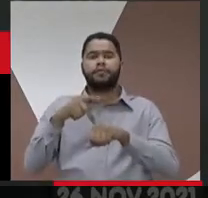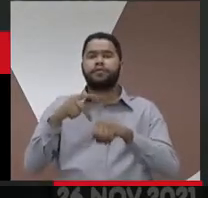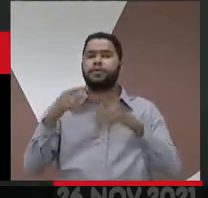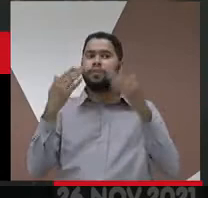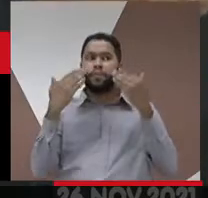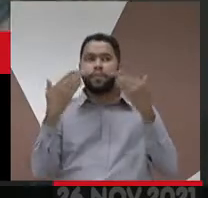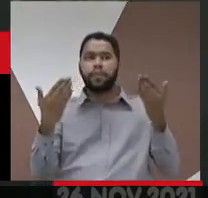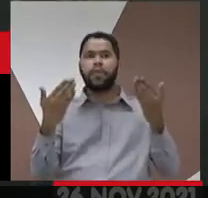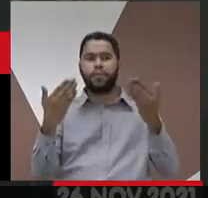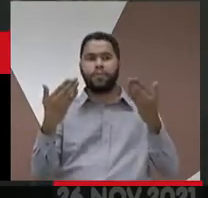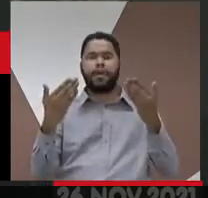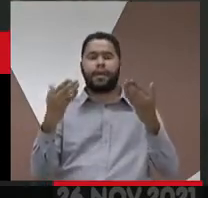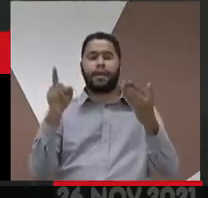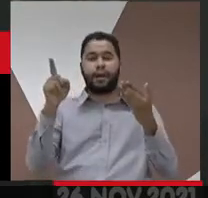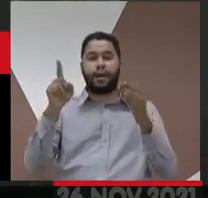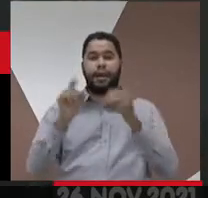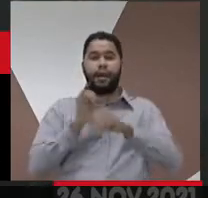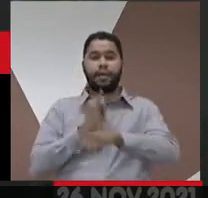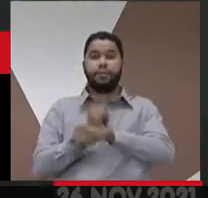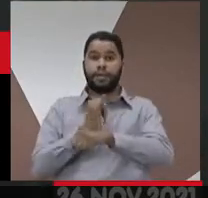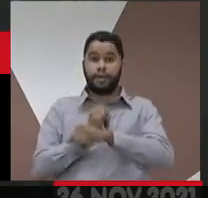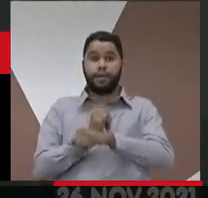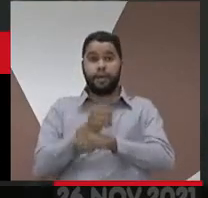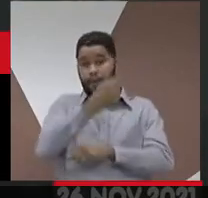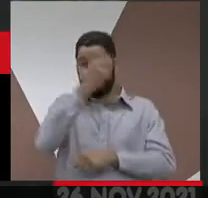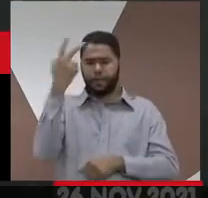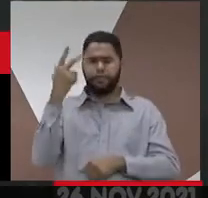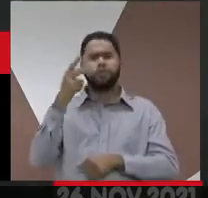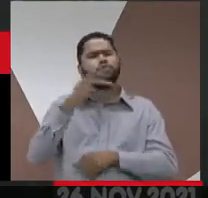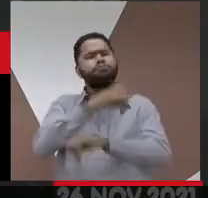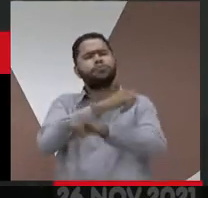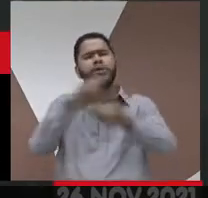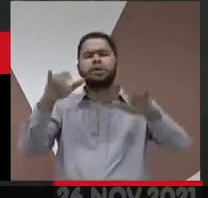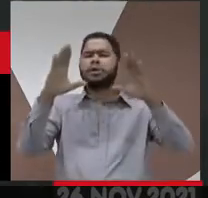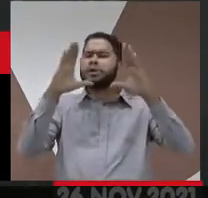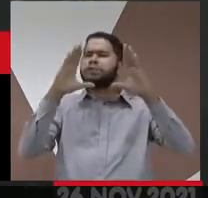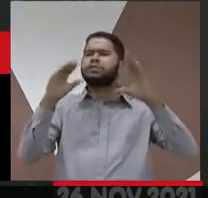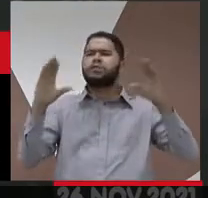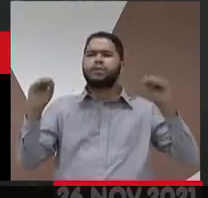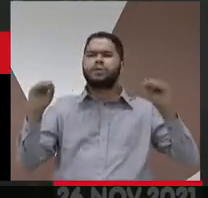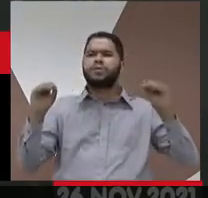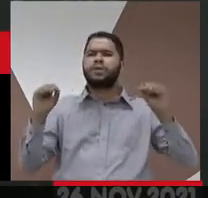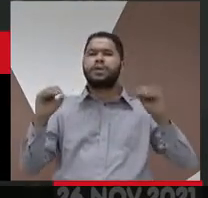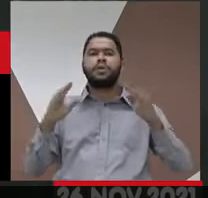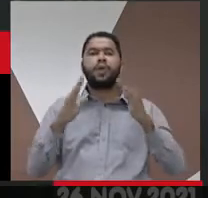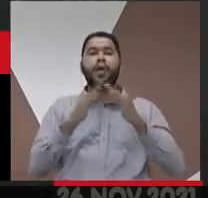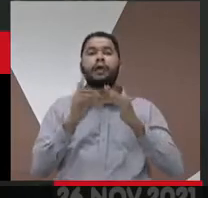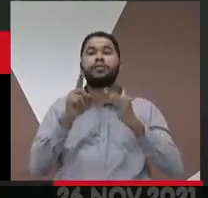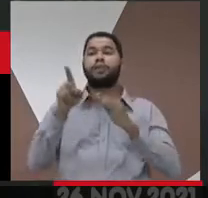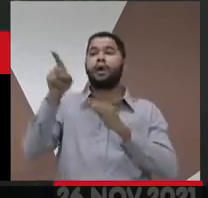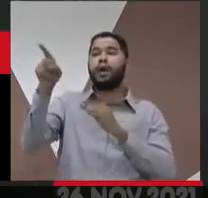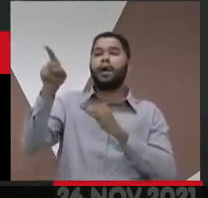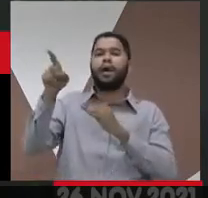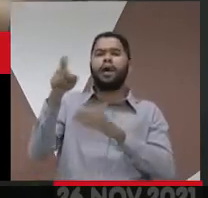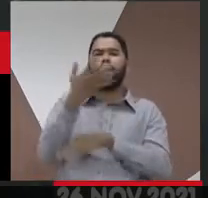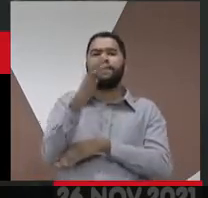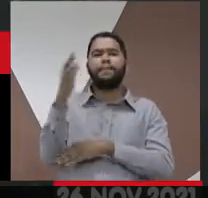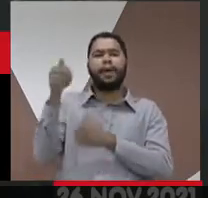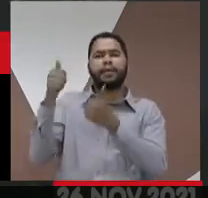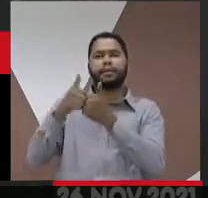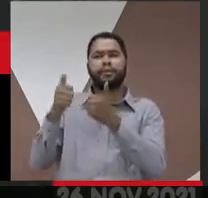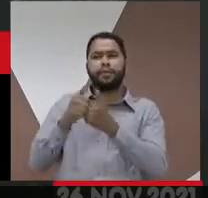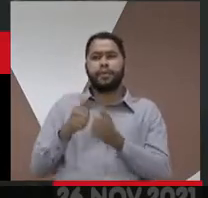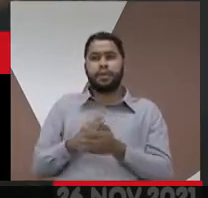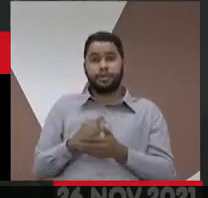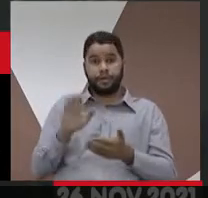que a prefeitura assegurava as pessoas dizendo: fiquem tranquilos, não vai passar nas casas, vai passar na mata aqui ao lado. Se essa